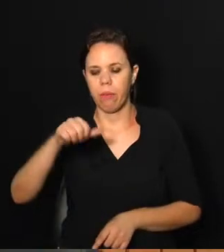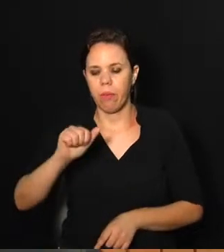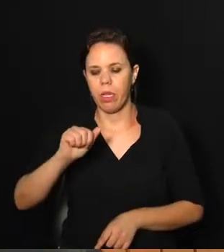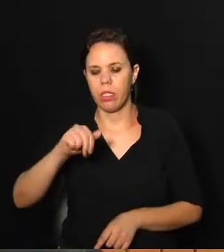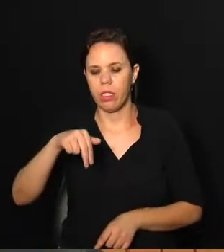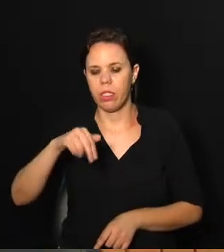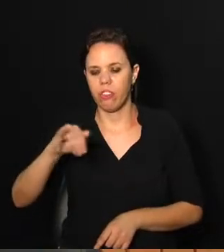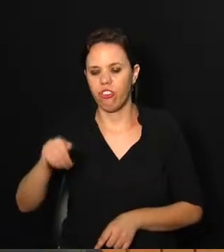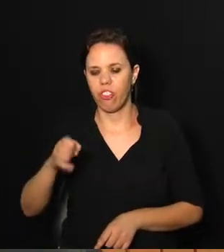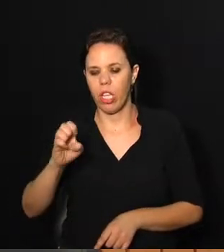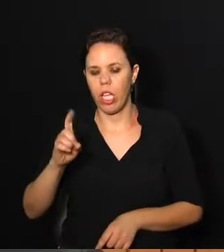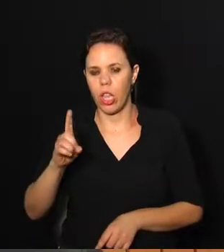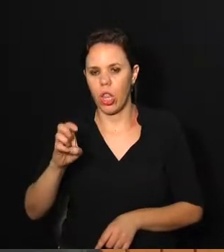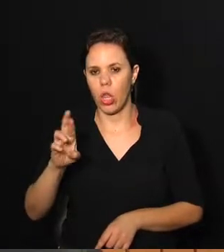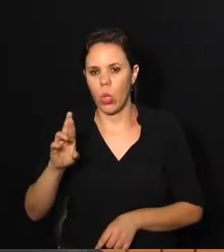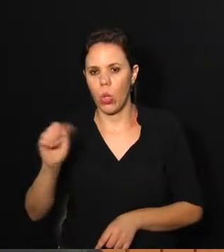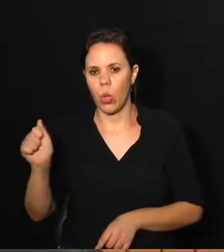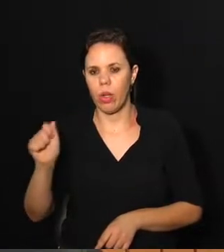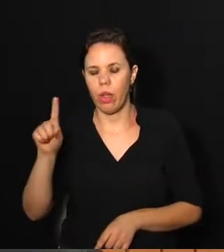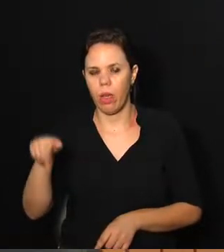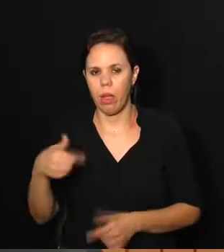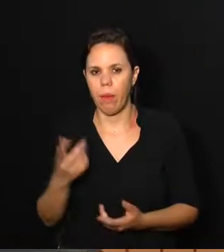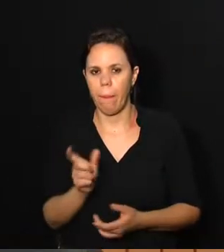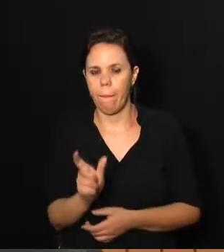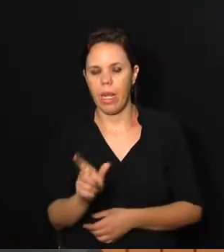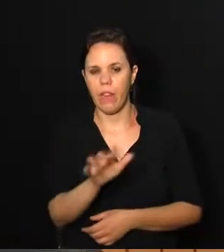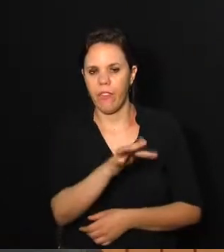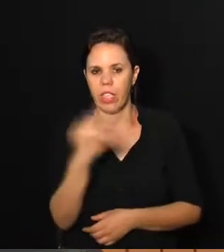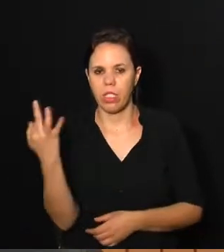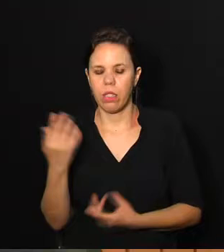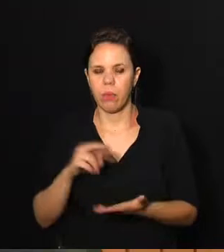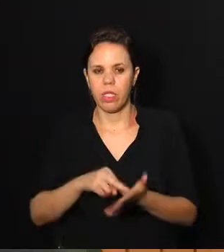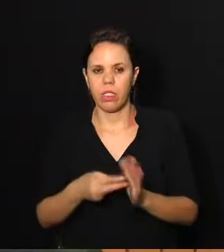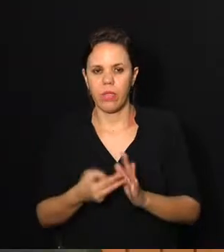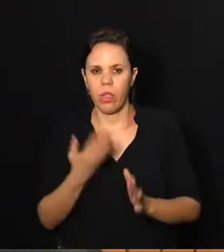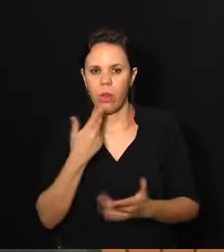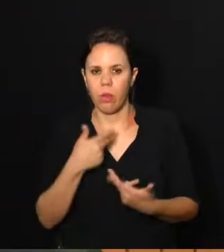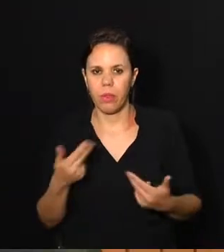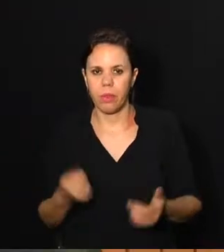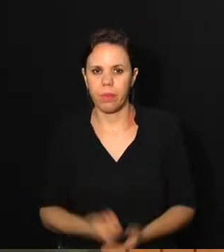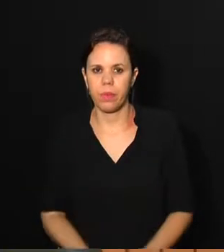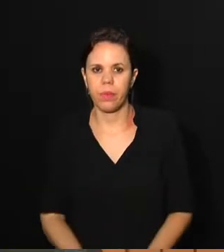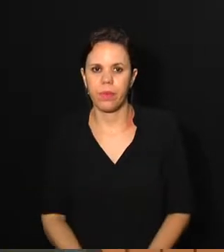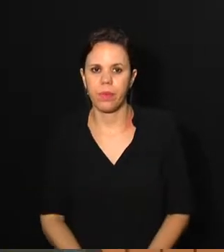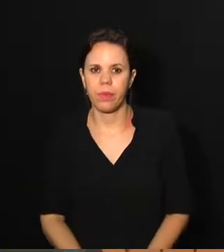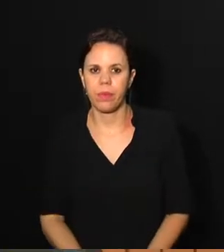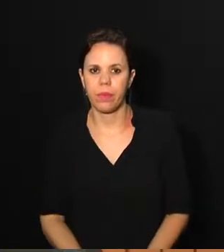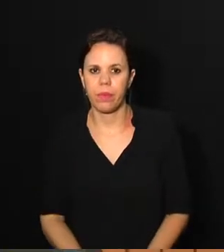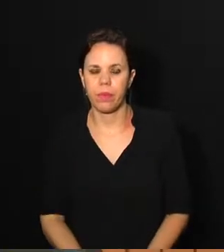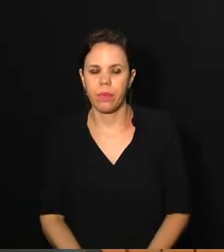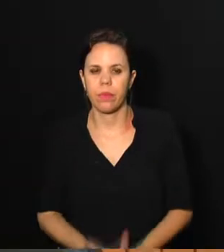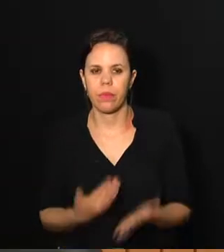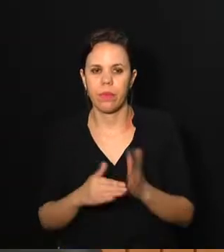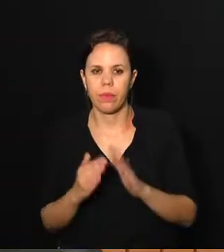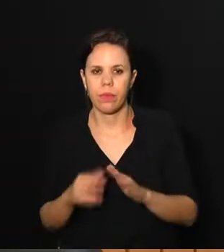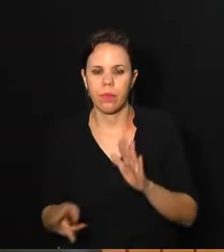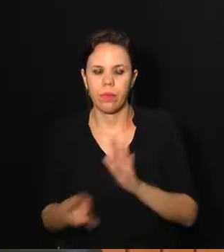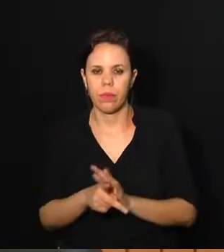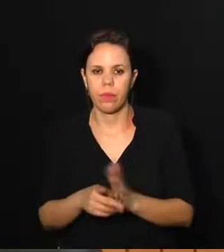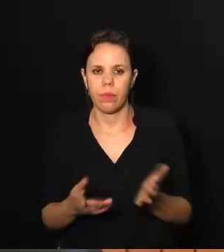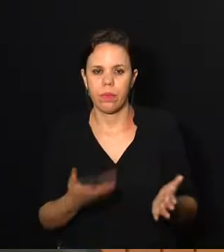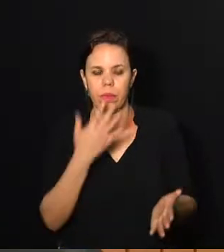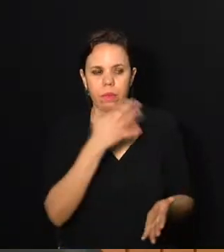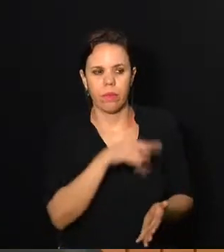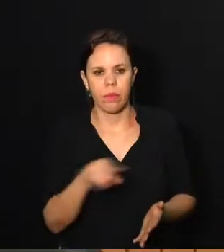de manger, que também é uma palavra em francês, que significa comer. E a creche para crianças